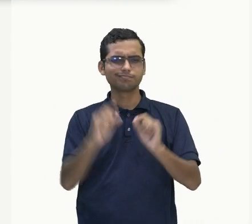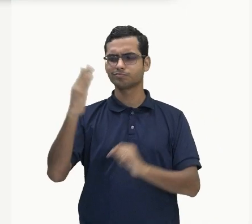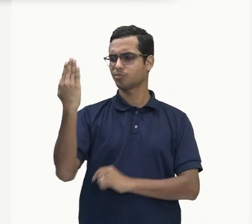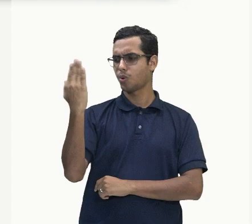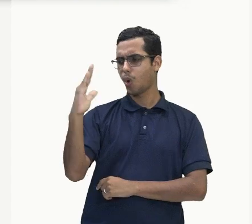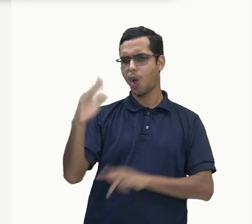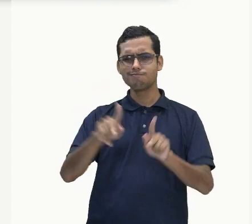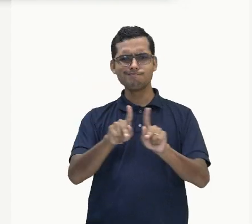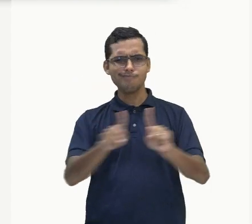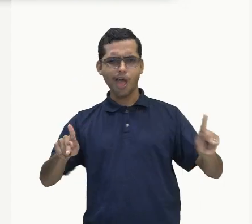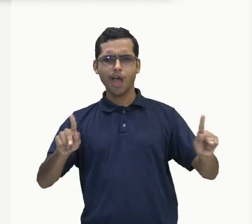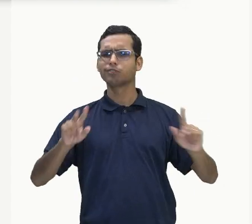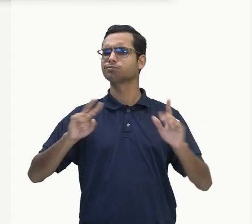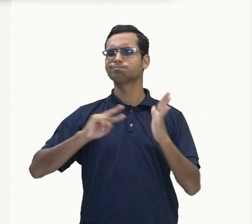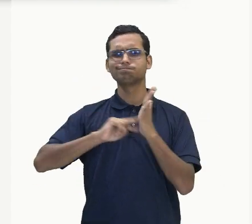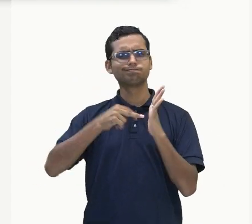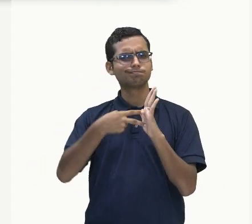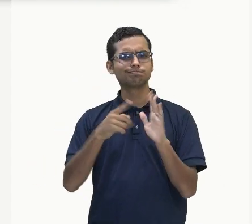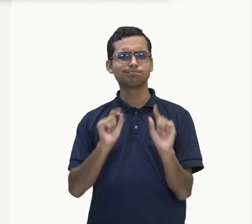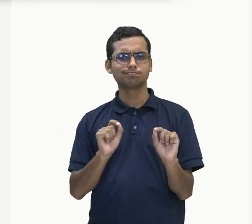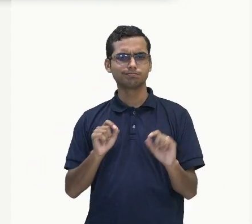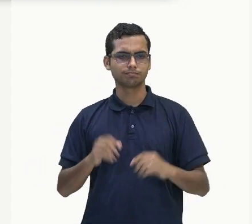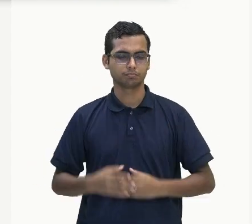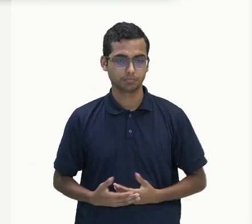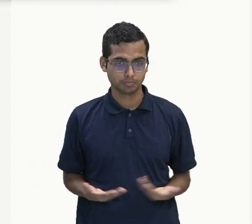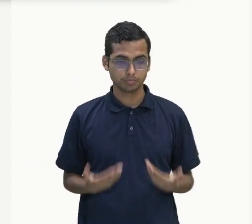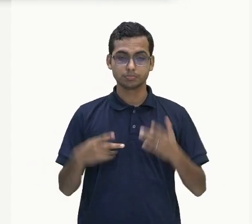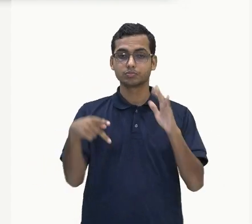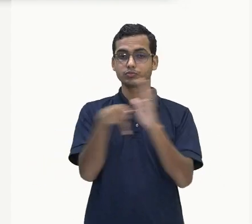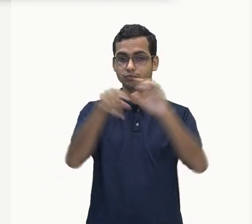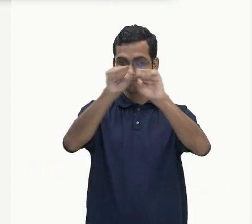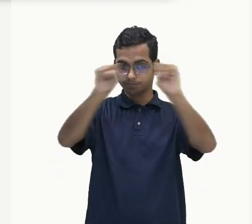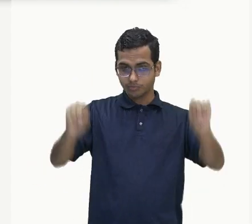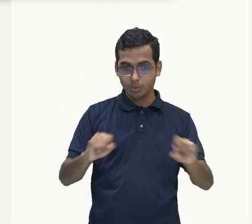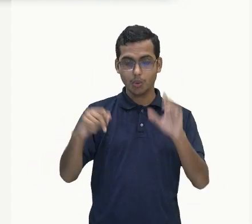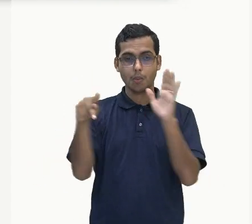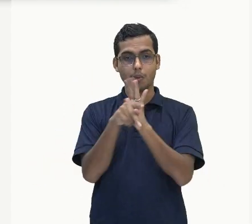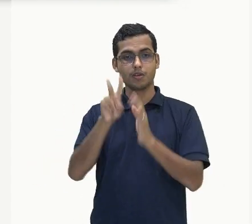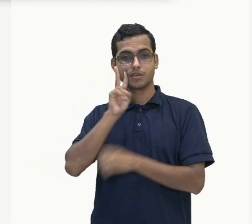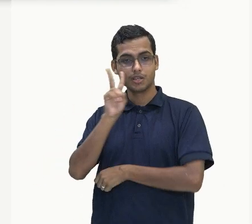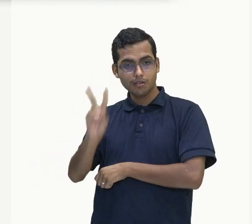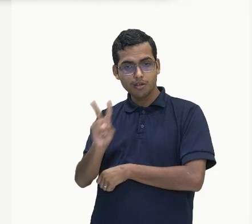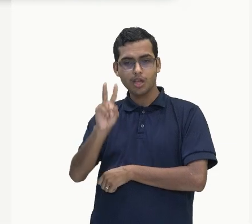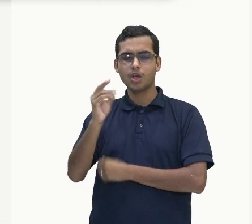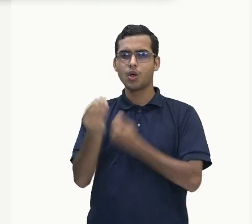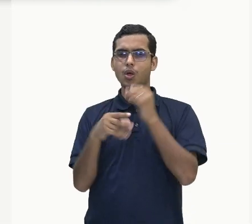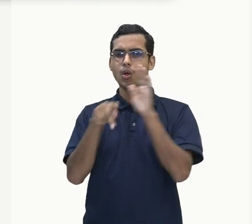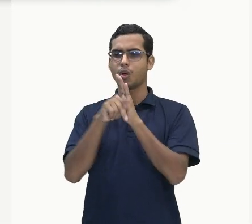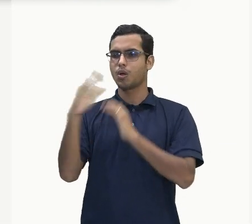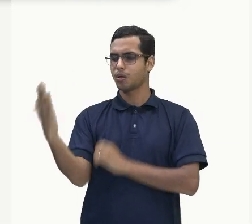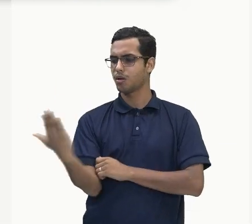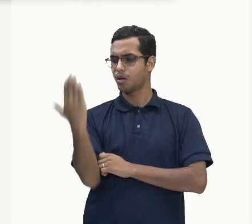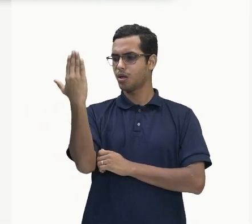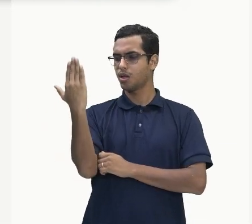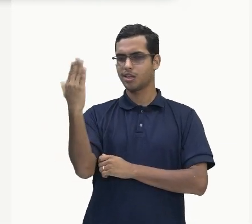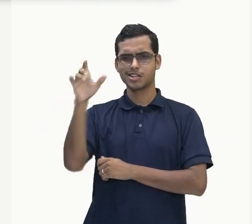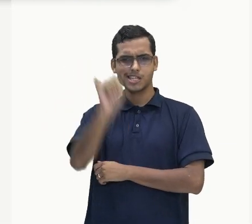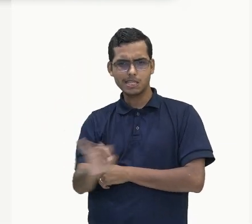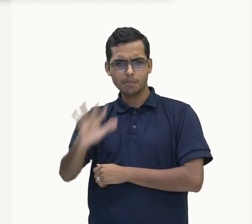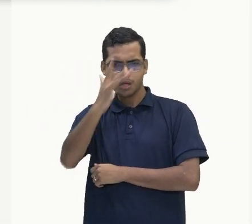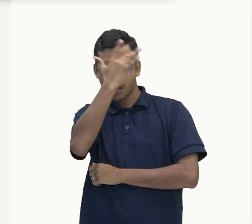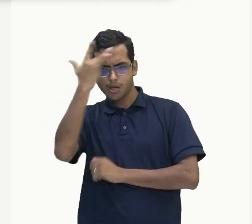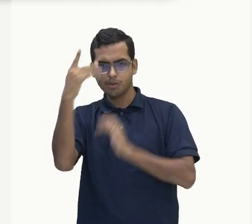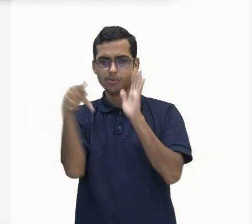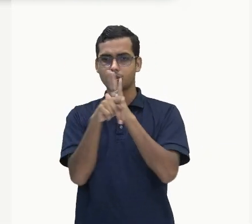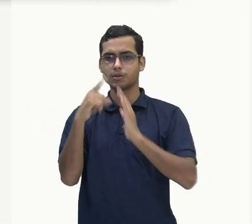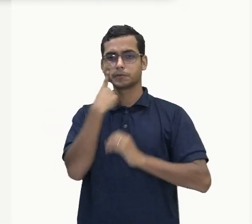plano. É considerado um sistema óptico refletor. E aí nós temos uma imagem, né, de uma pessoa,